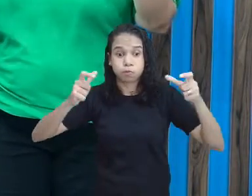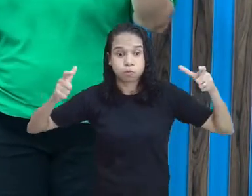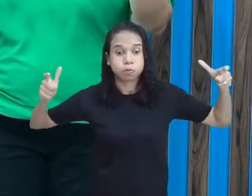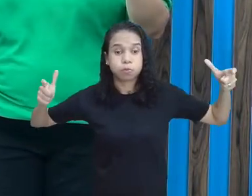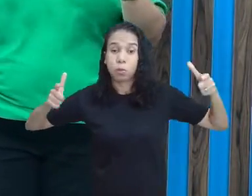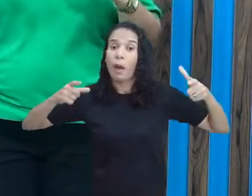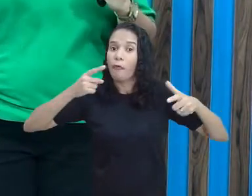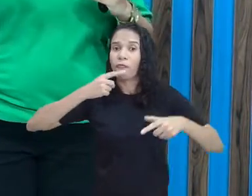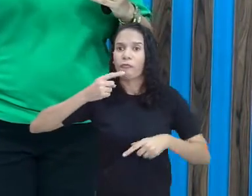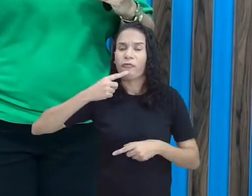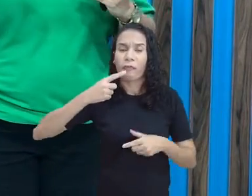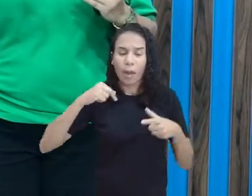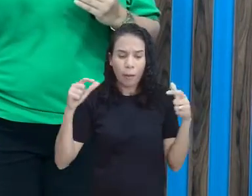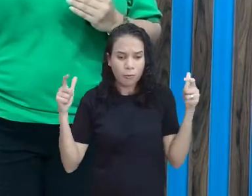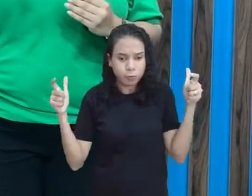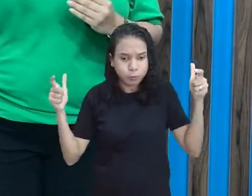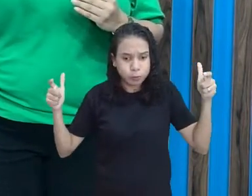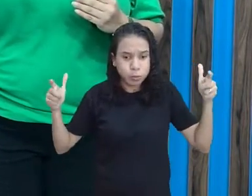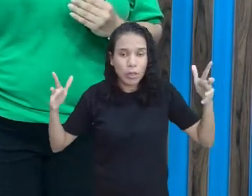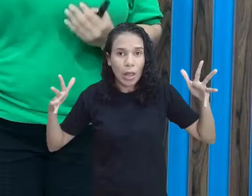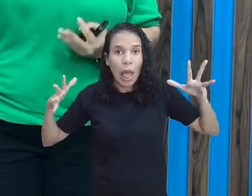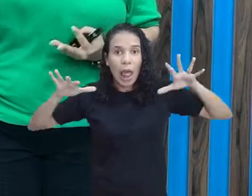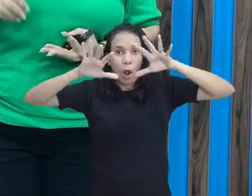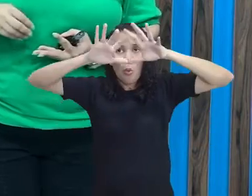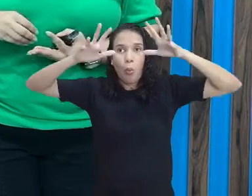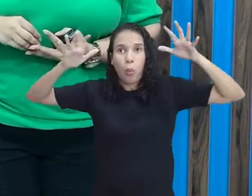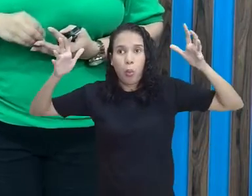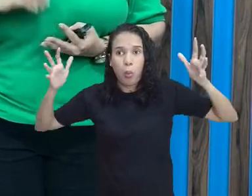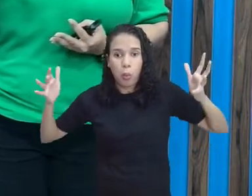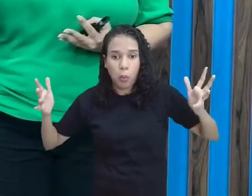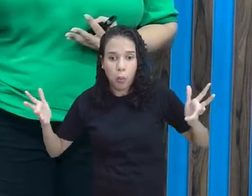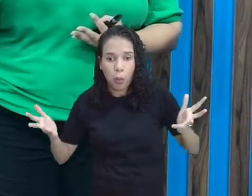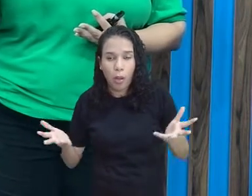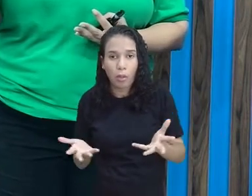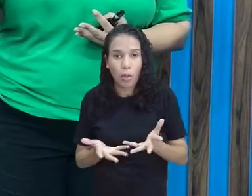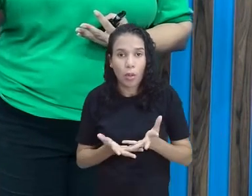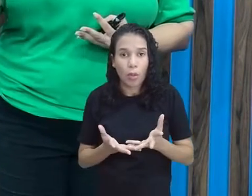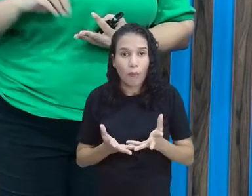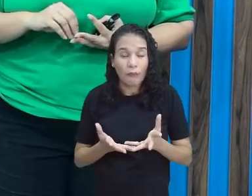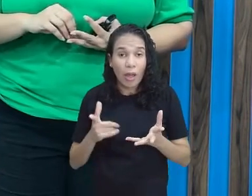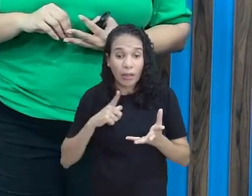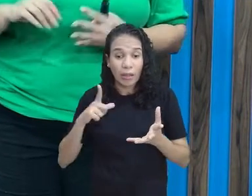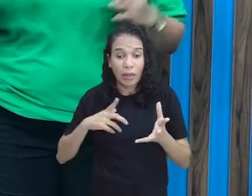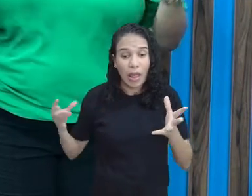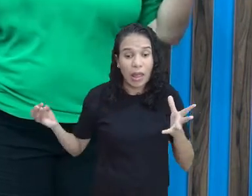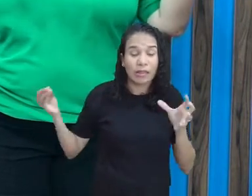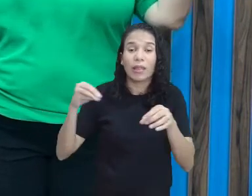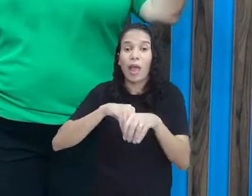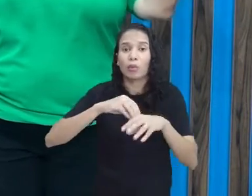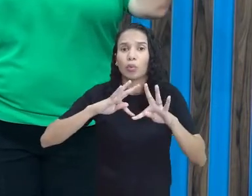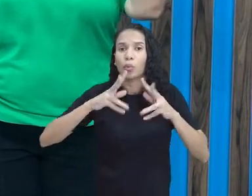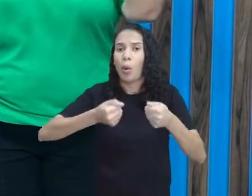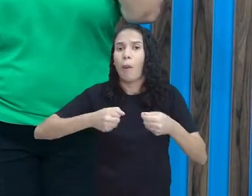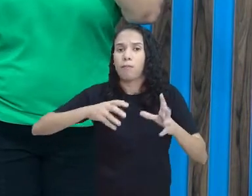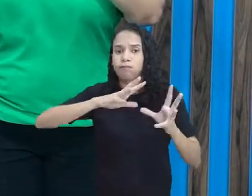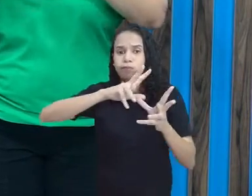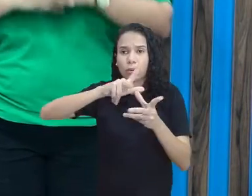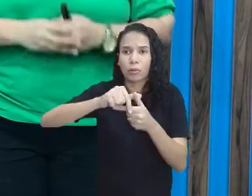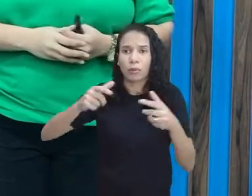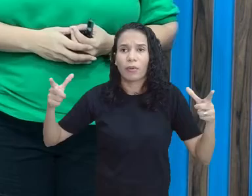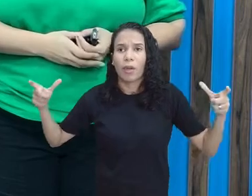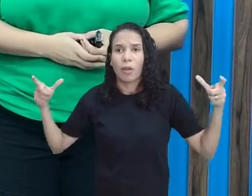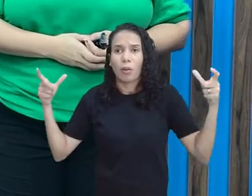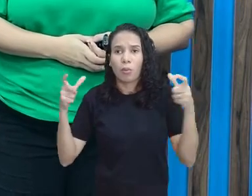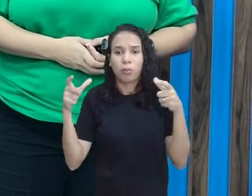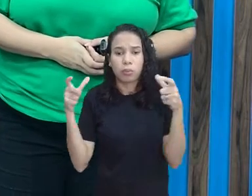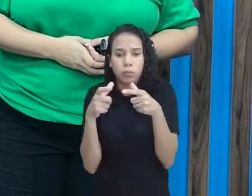que chegar, né, a consumir aí o Mercúrio, Vênus, Marte, depois ele vai diminuir de tamanho